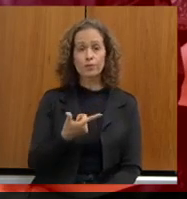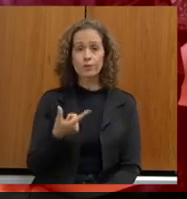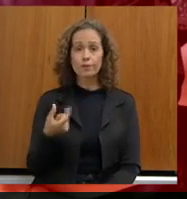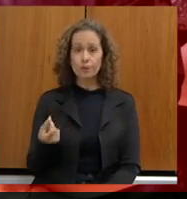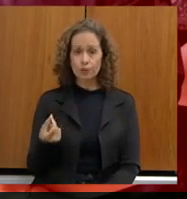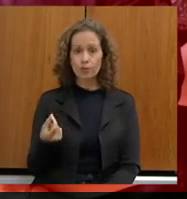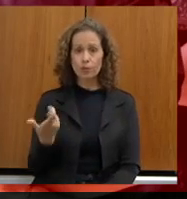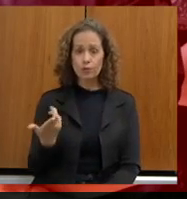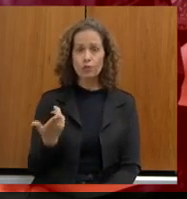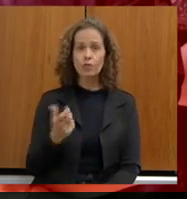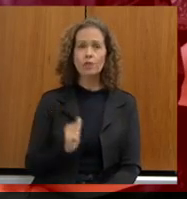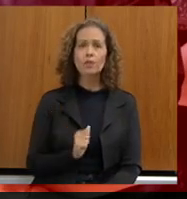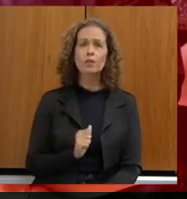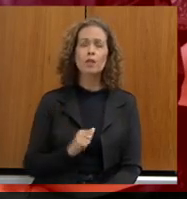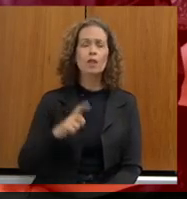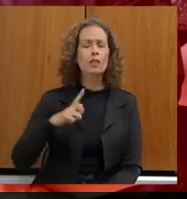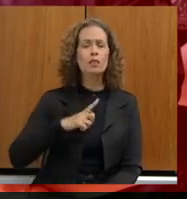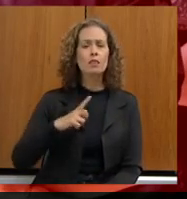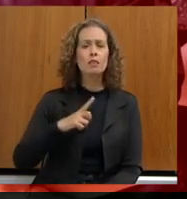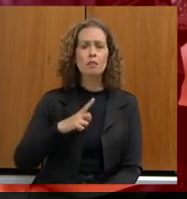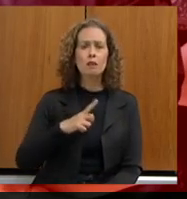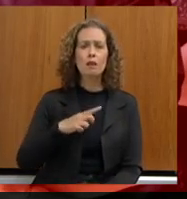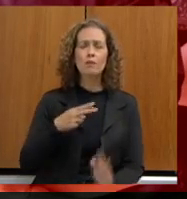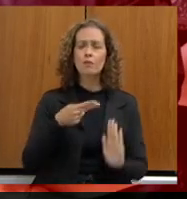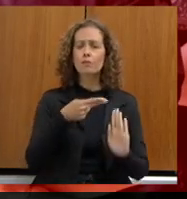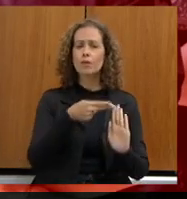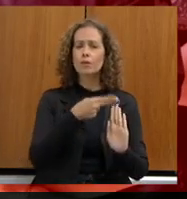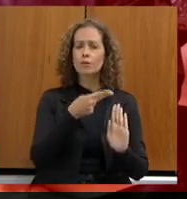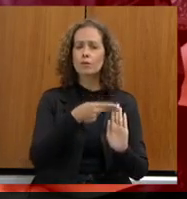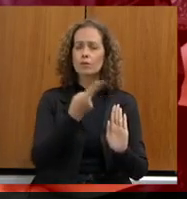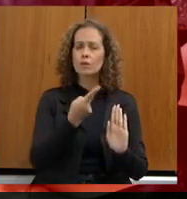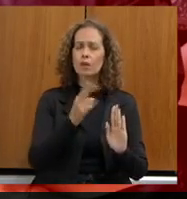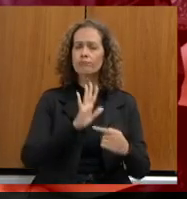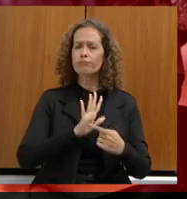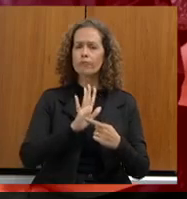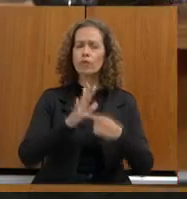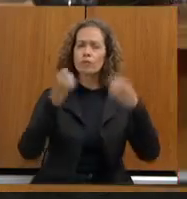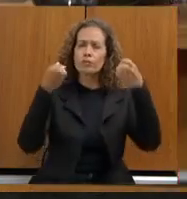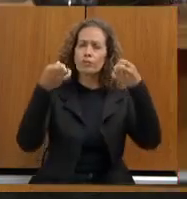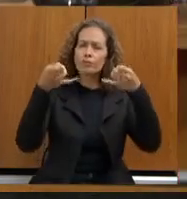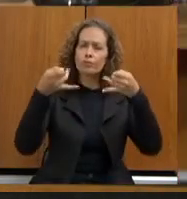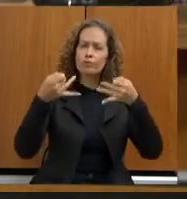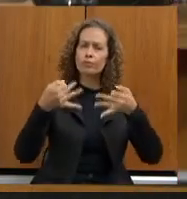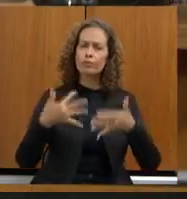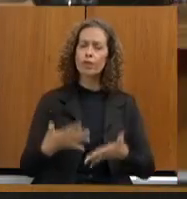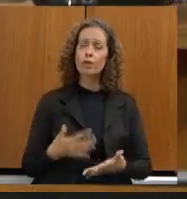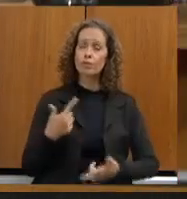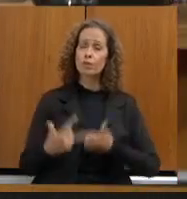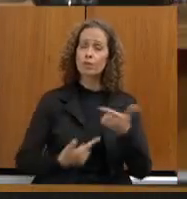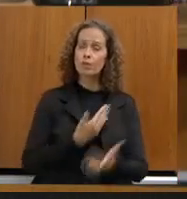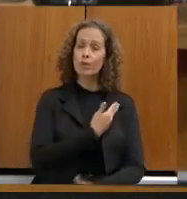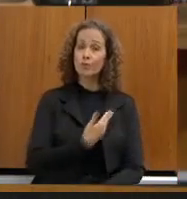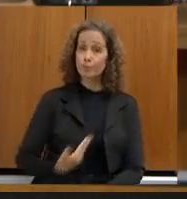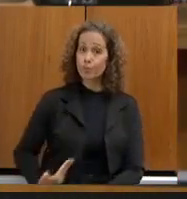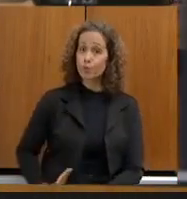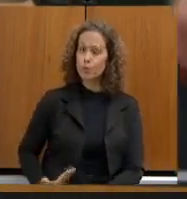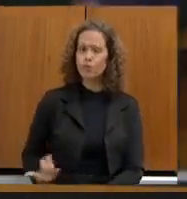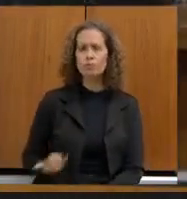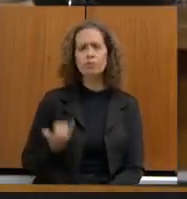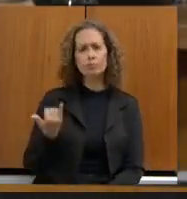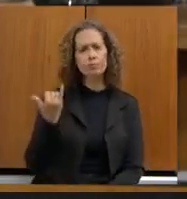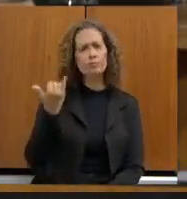e foi editada uma resolução discriminando os serviços públicos que na qualidade de essenciais